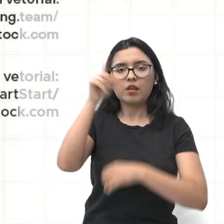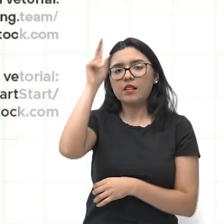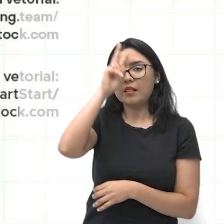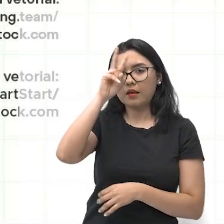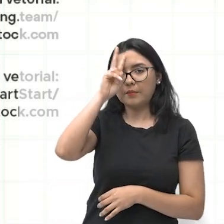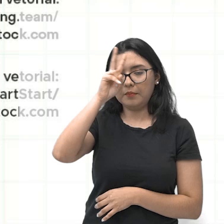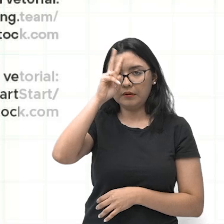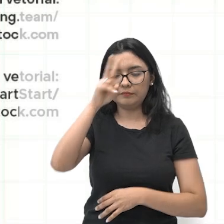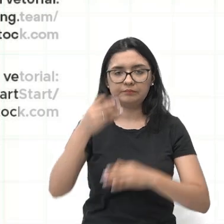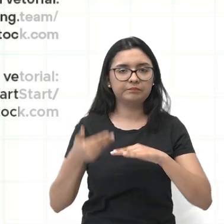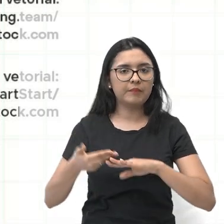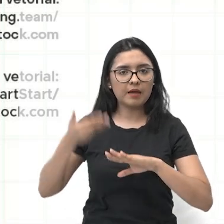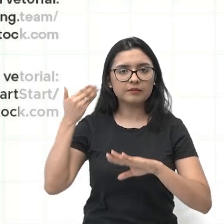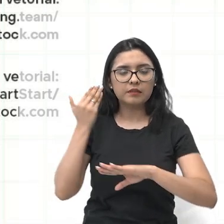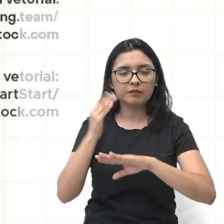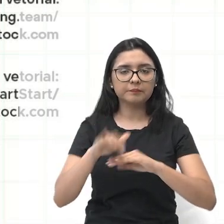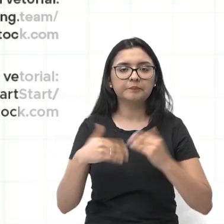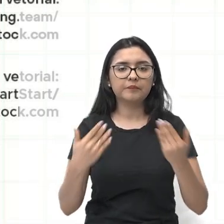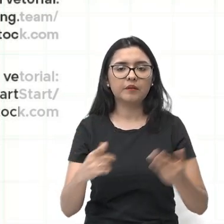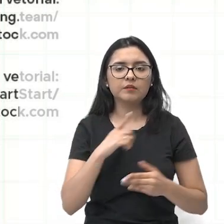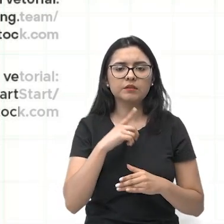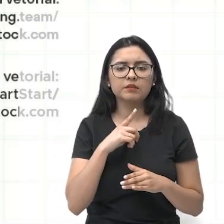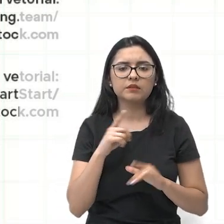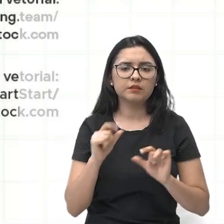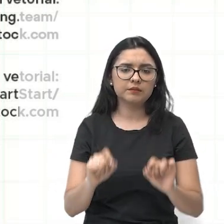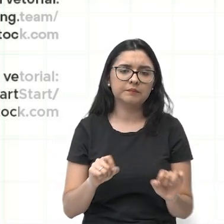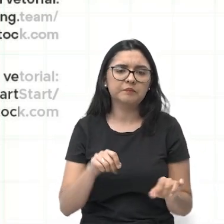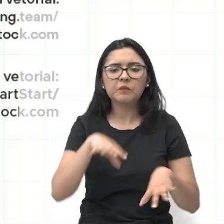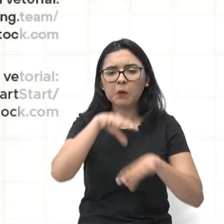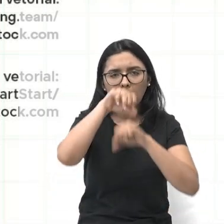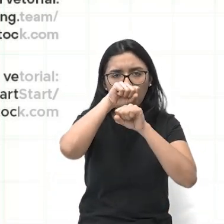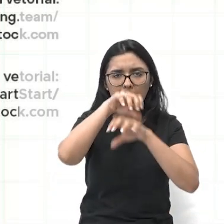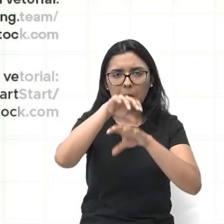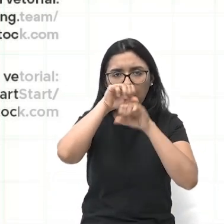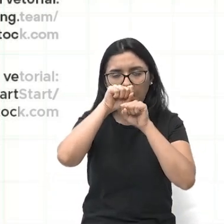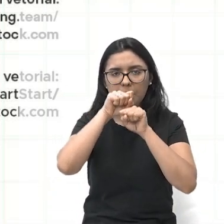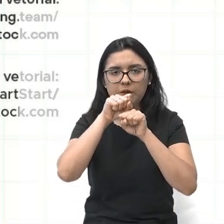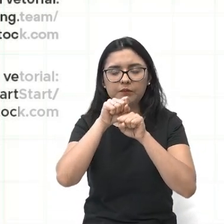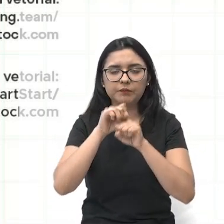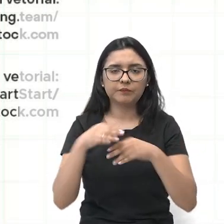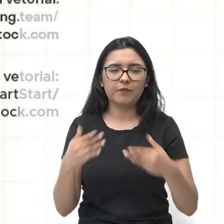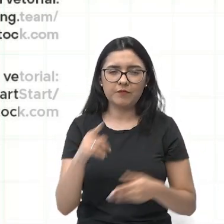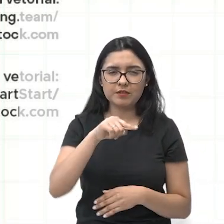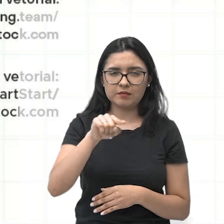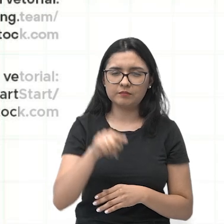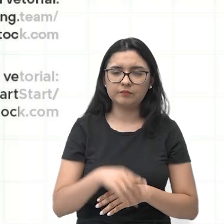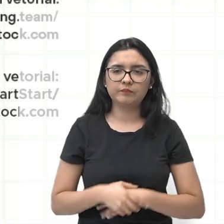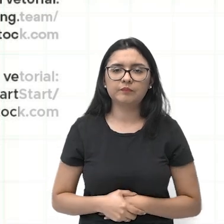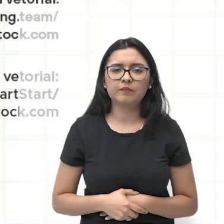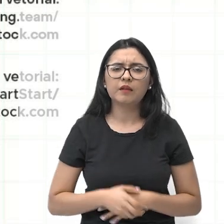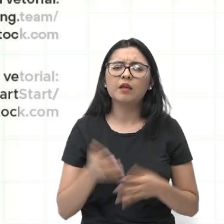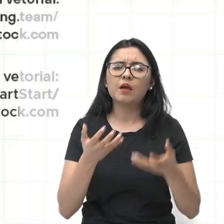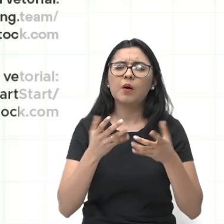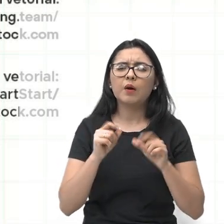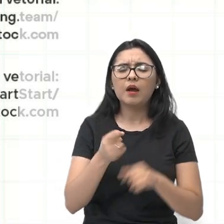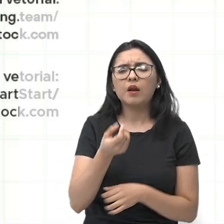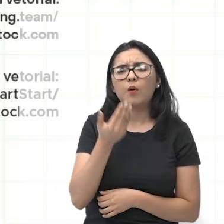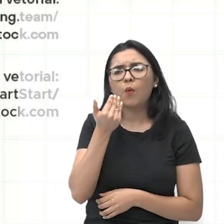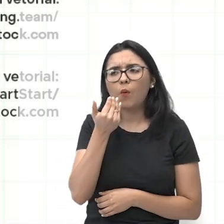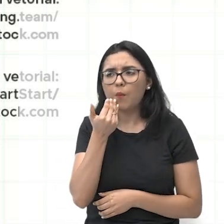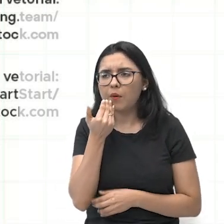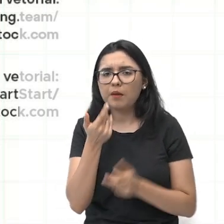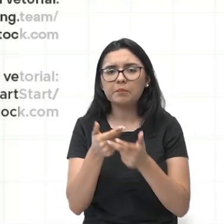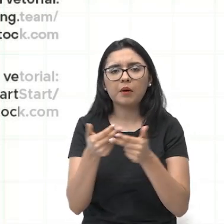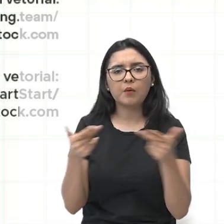memórias. Então, quando a gente tem um estímulo, certo? Que a gente não diz assim, eu quero comer tal